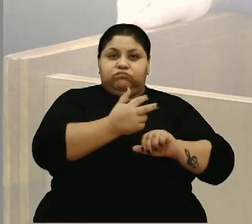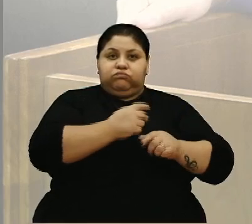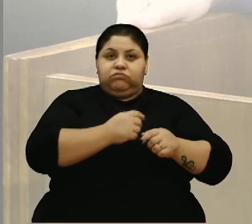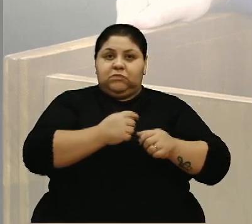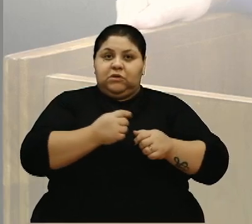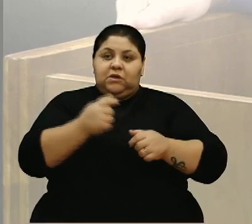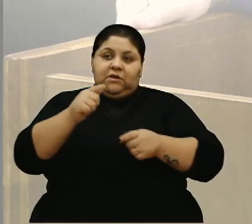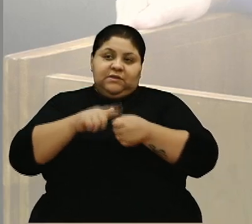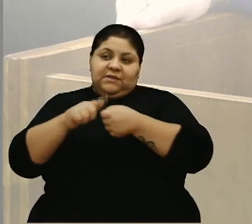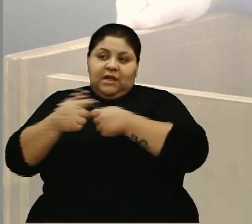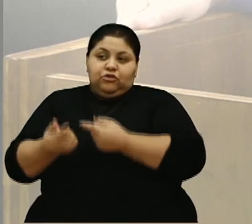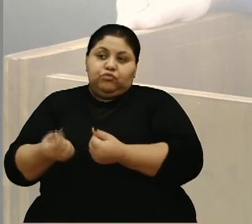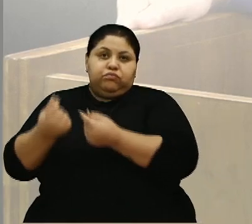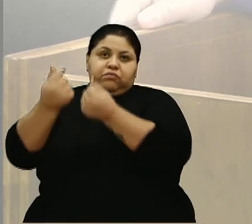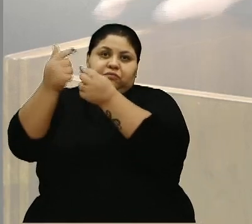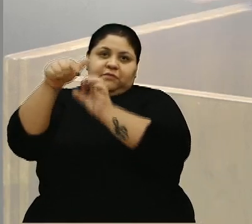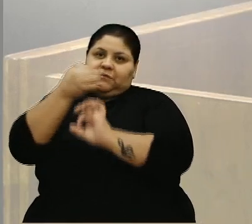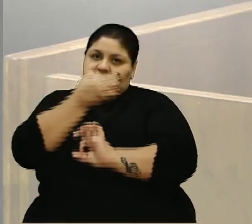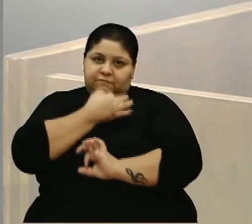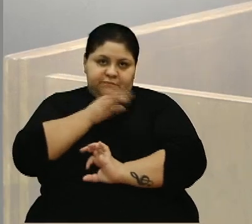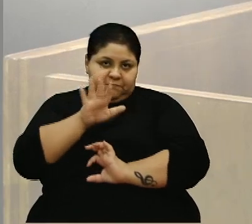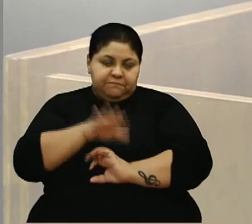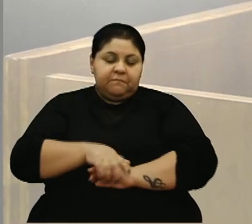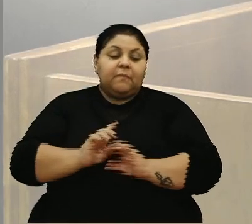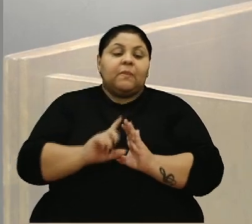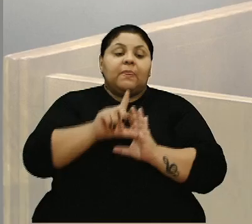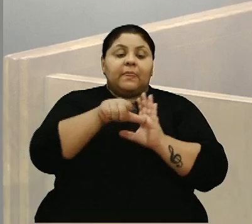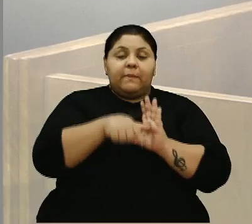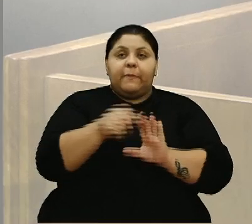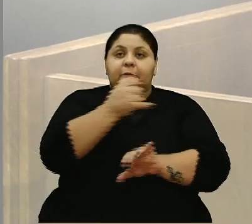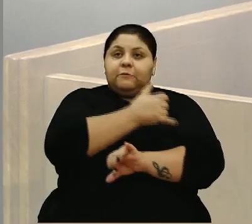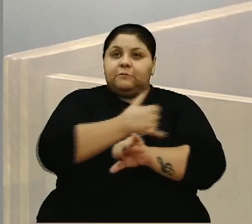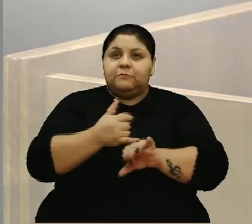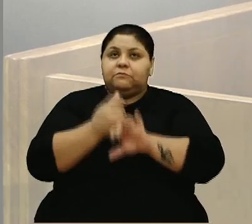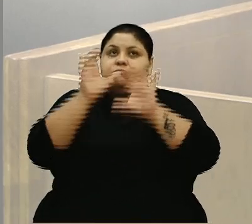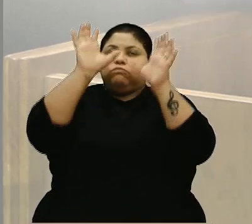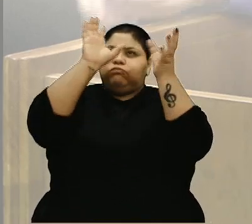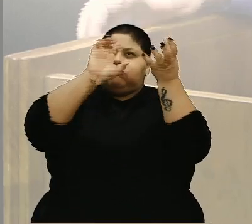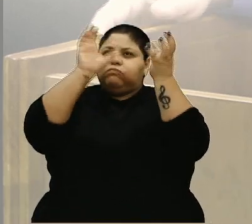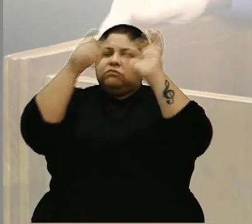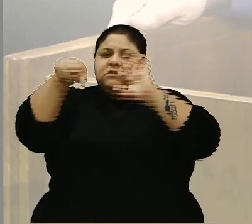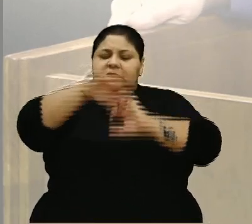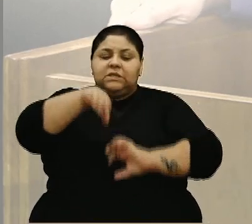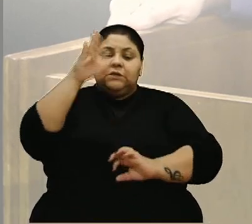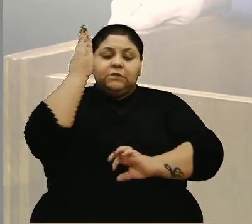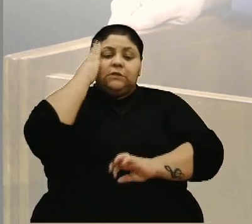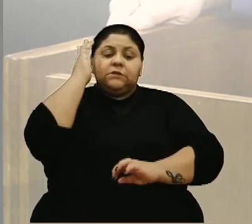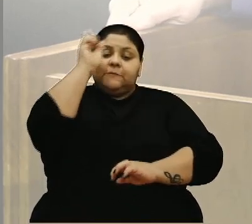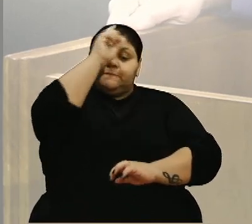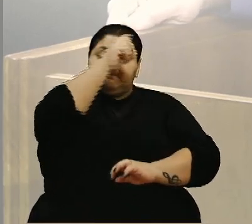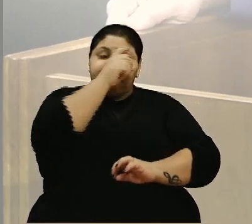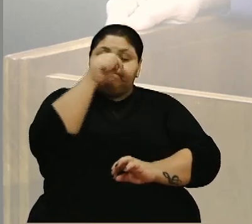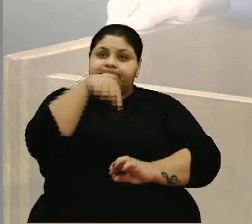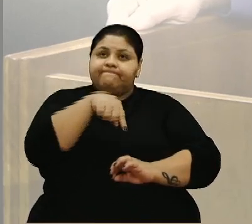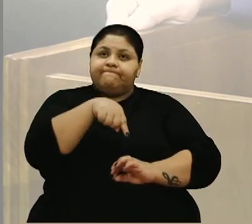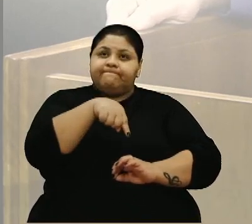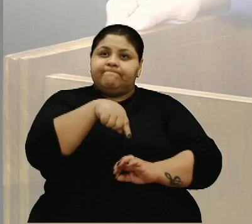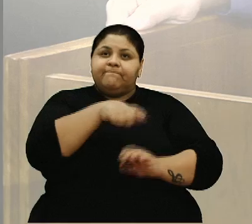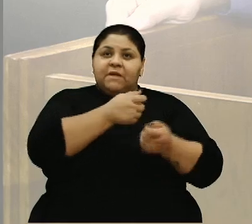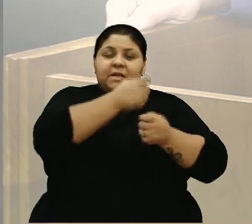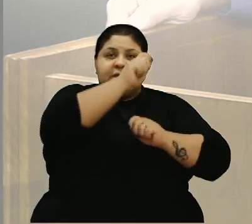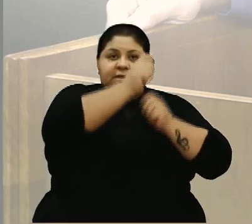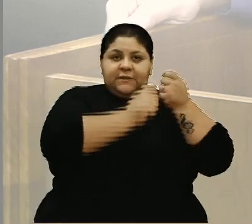Sul. Logo depois a gente passa por esses momentos climáticos e a gente sabe das dificuldades que os transportadores que estão